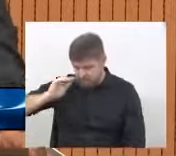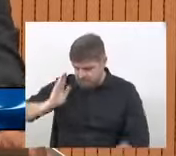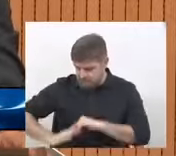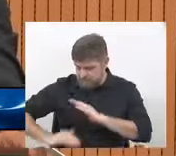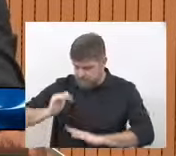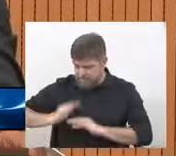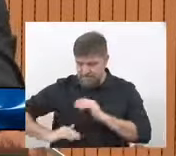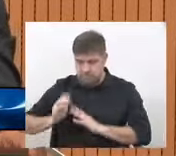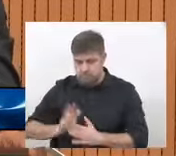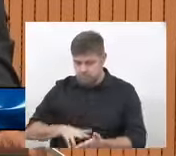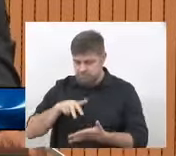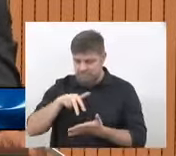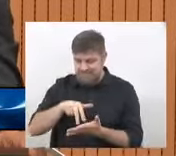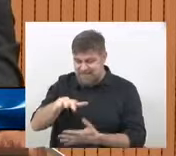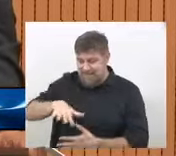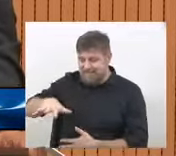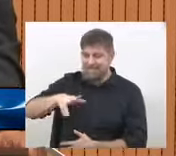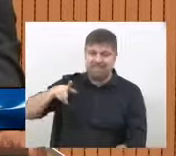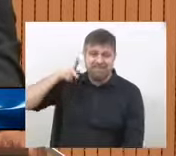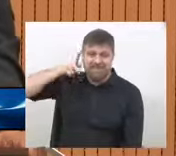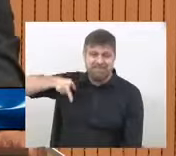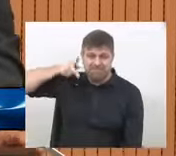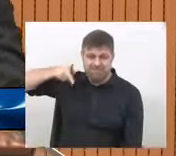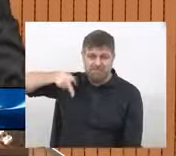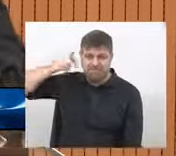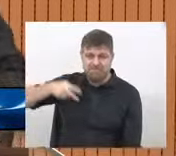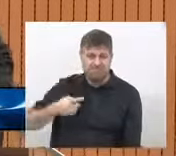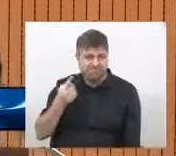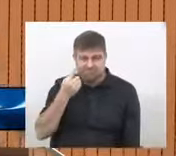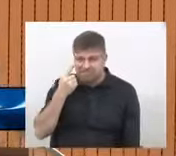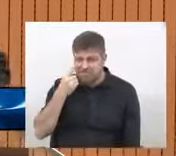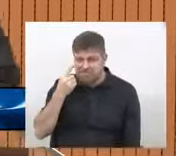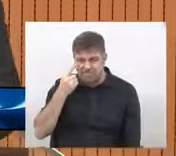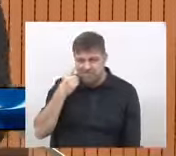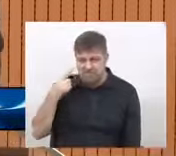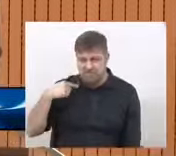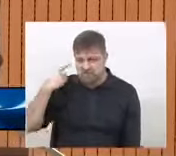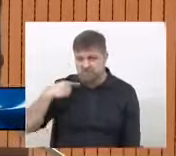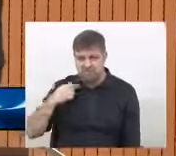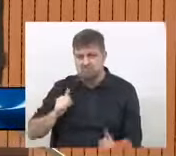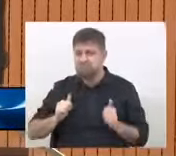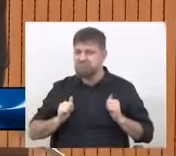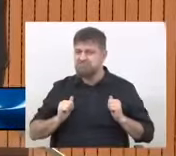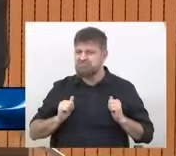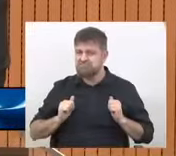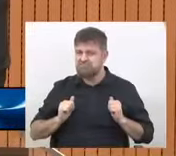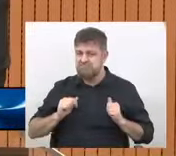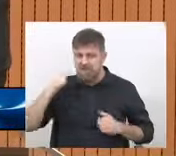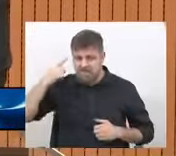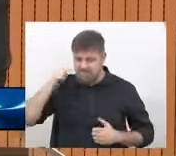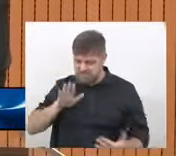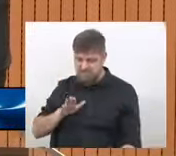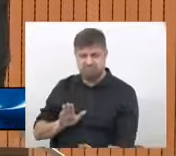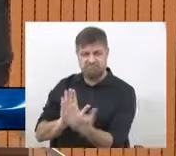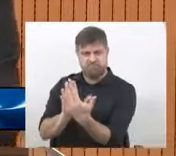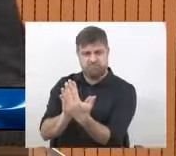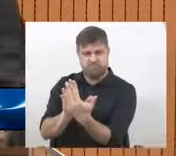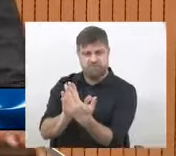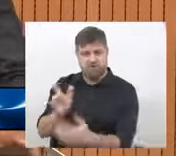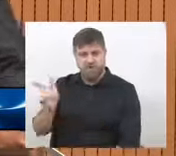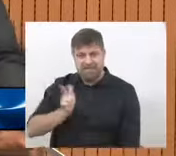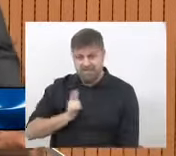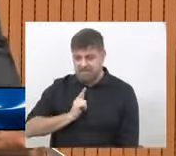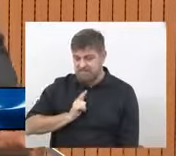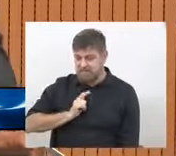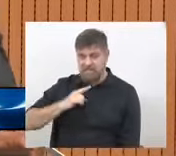nesse processo político. Eu não tenho visto a figura dos advogados combativos. Nós temos grandes nomes